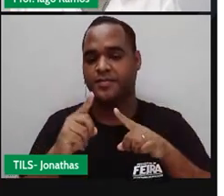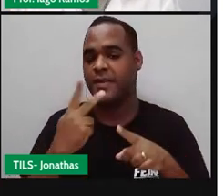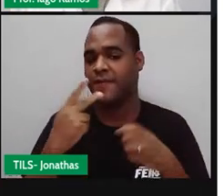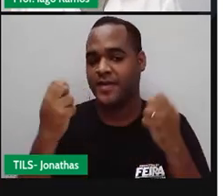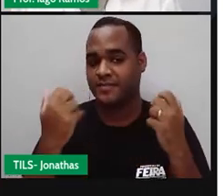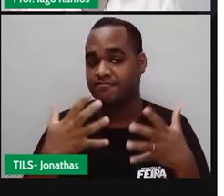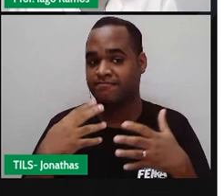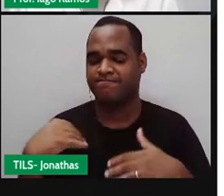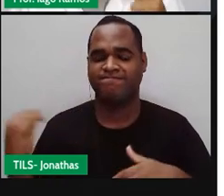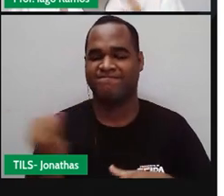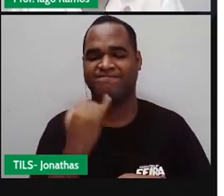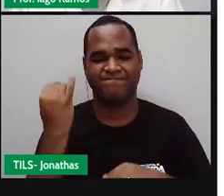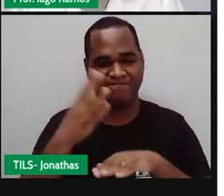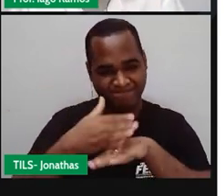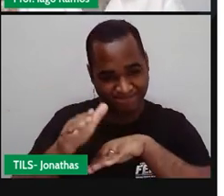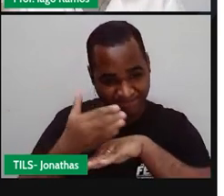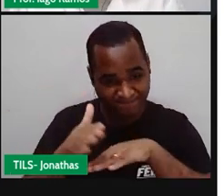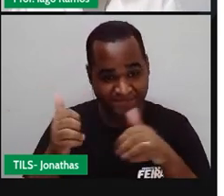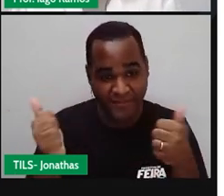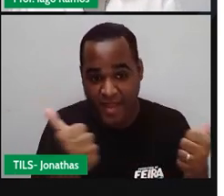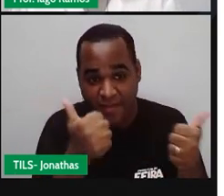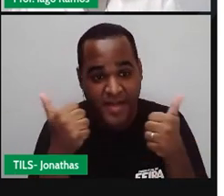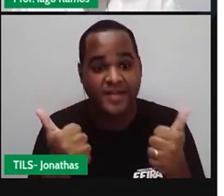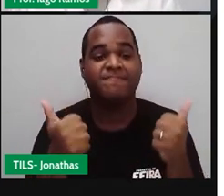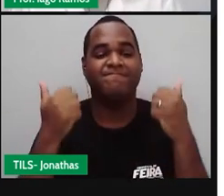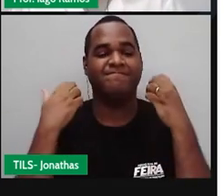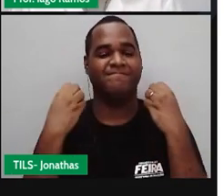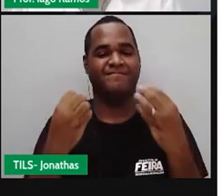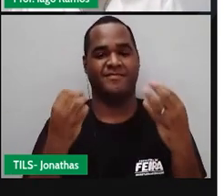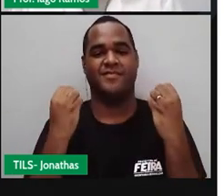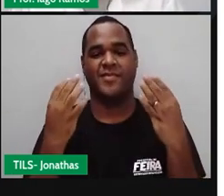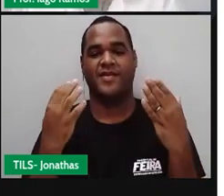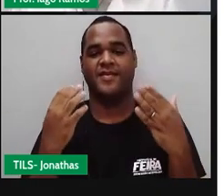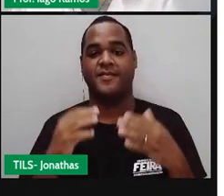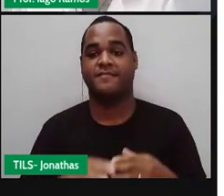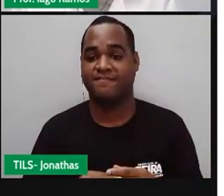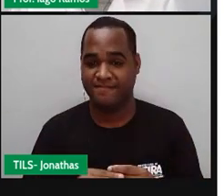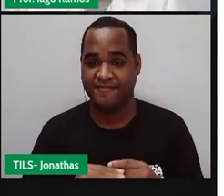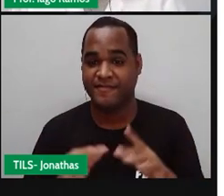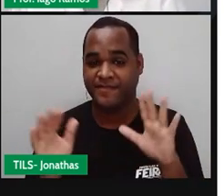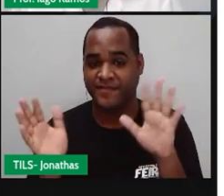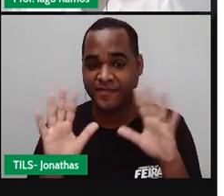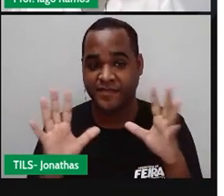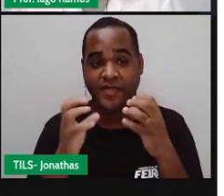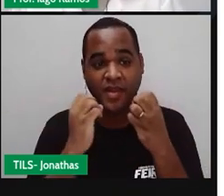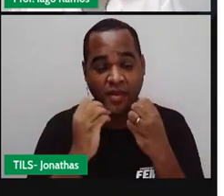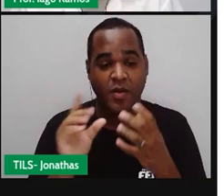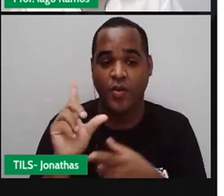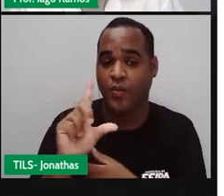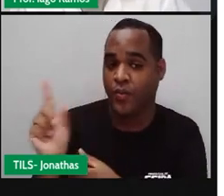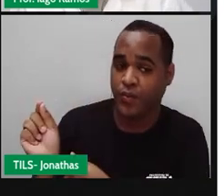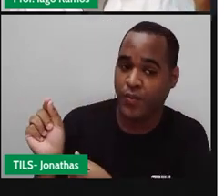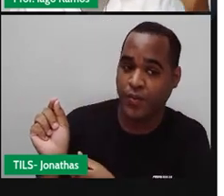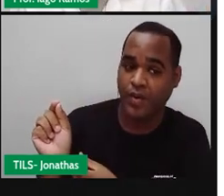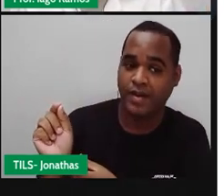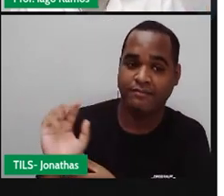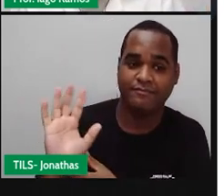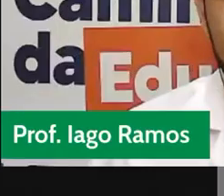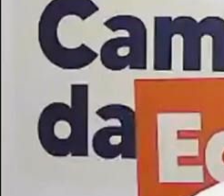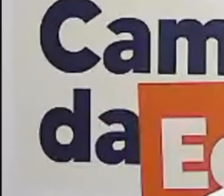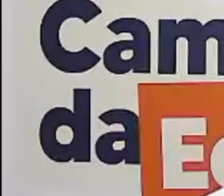e continuar a aprender Beleza massa vó é isso aí me despeço dessa aula